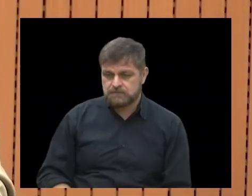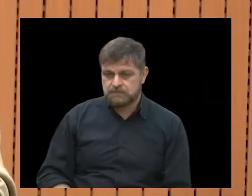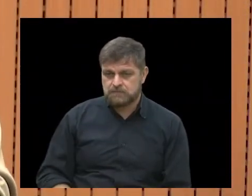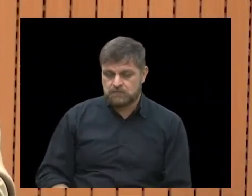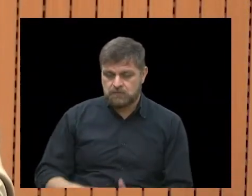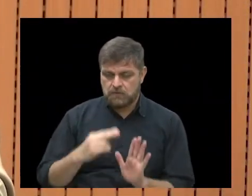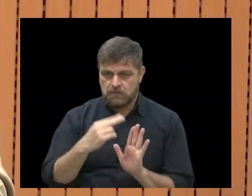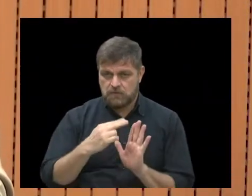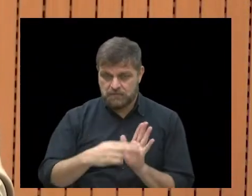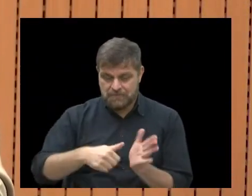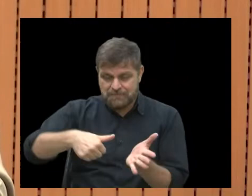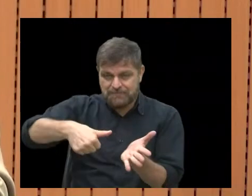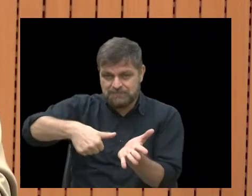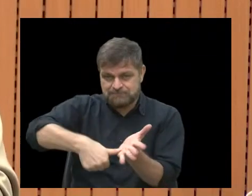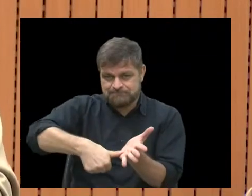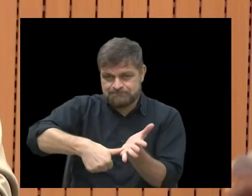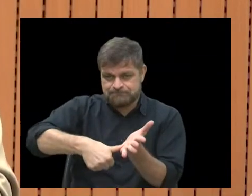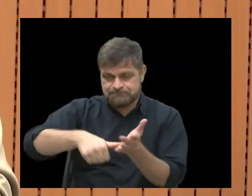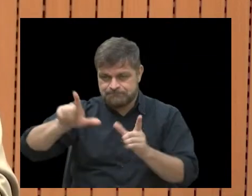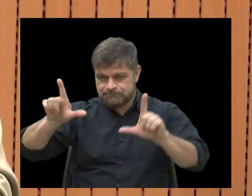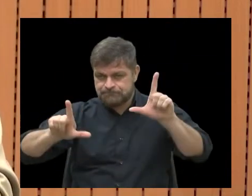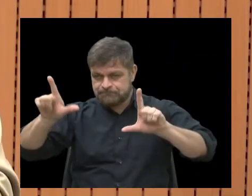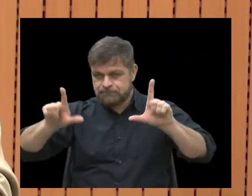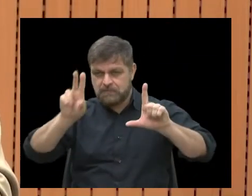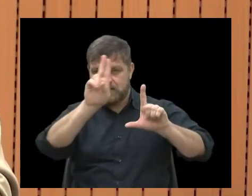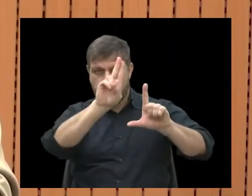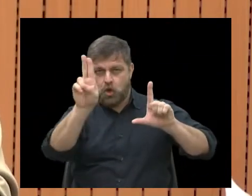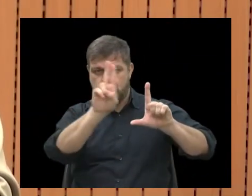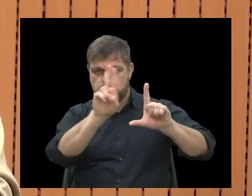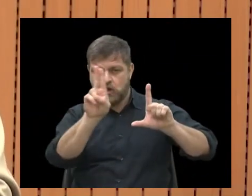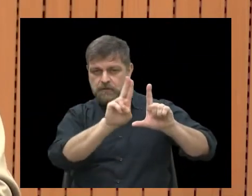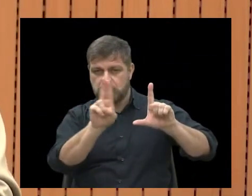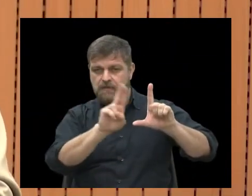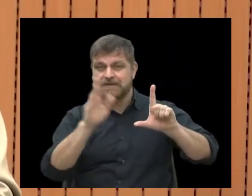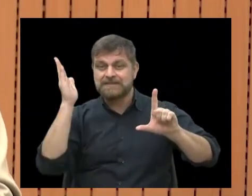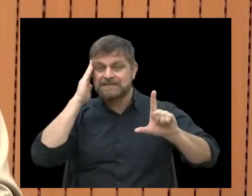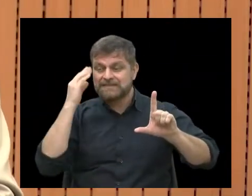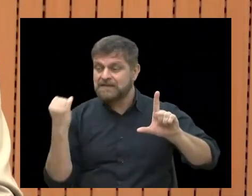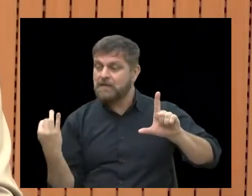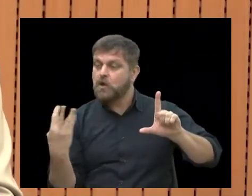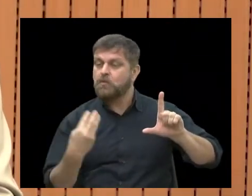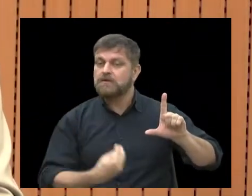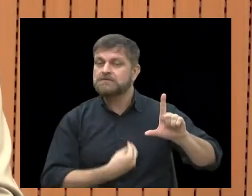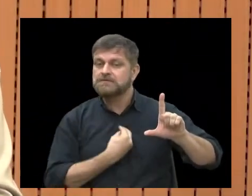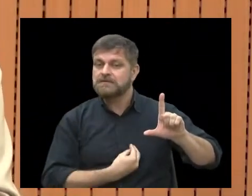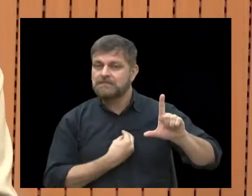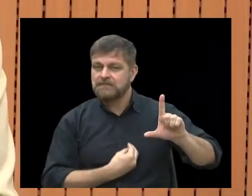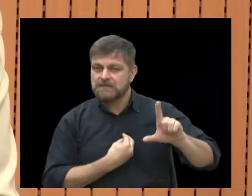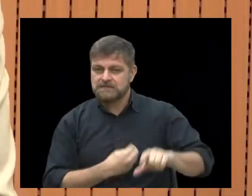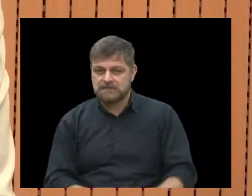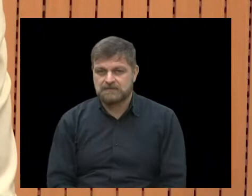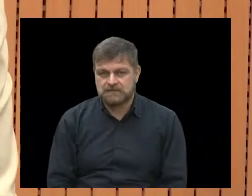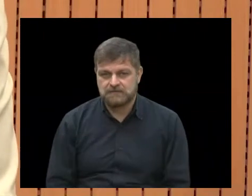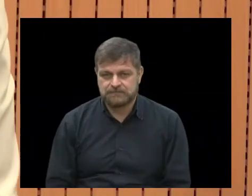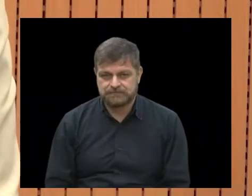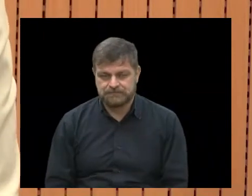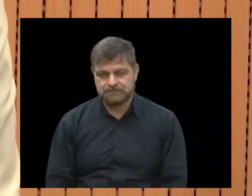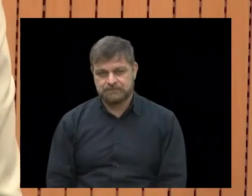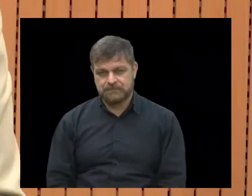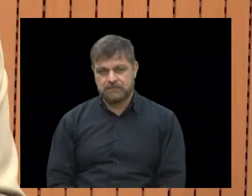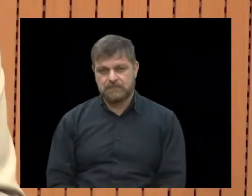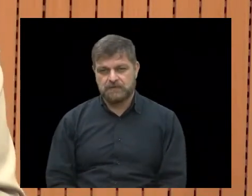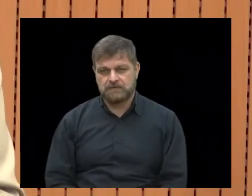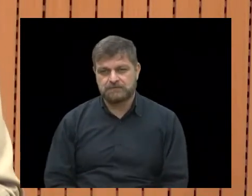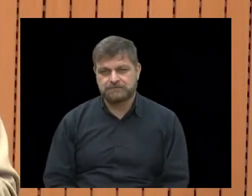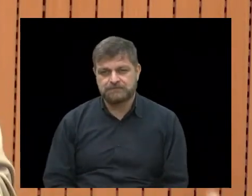favor, registre a sua presença nos terminais eletrônicos, por